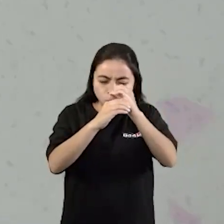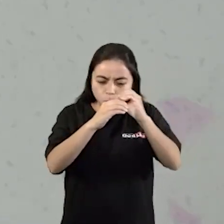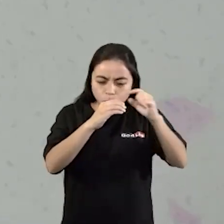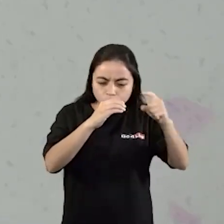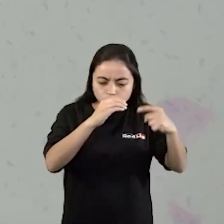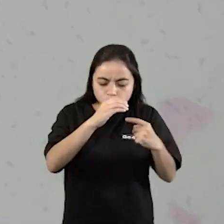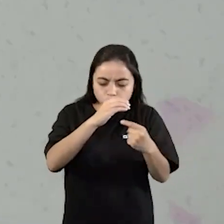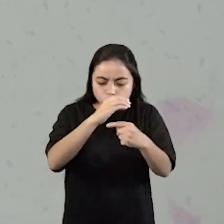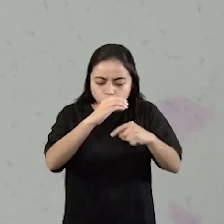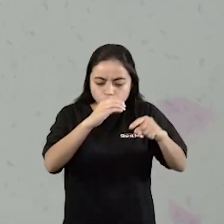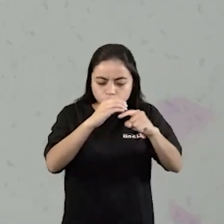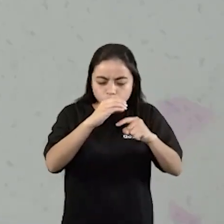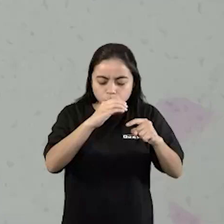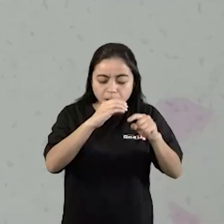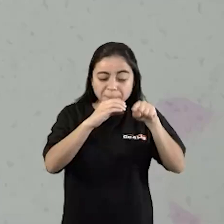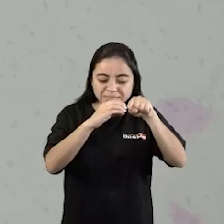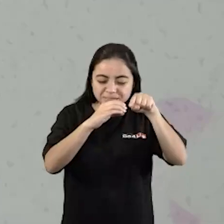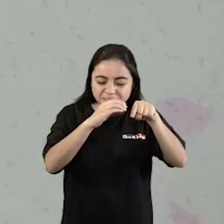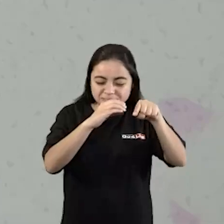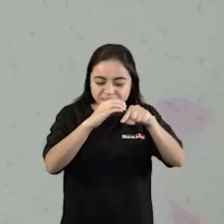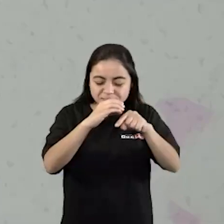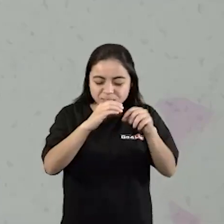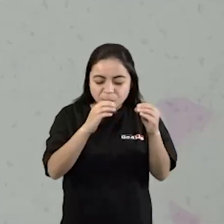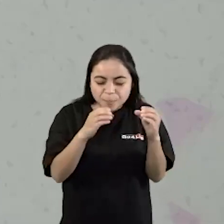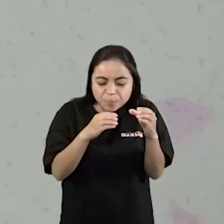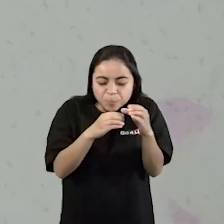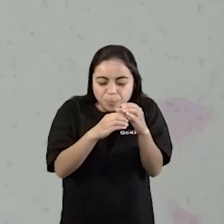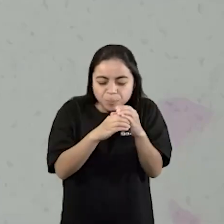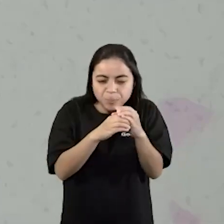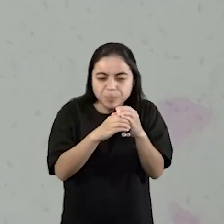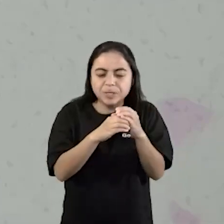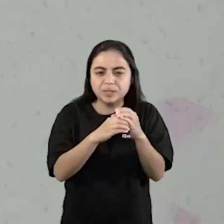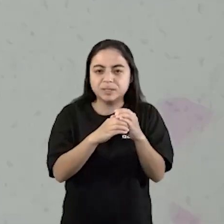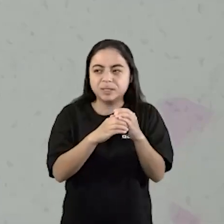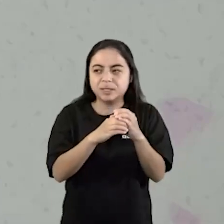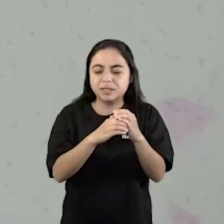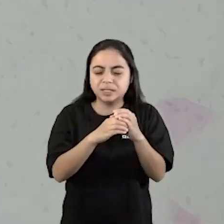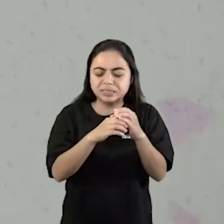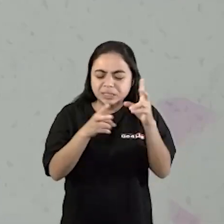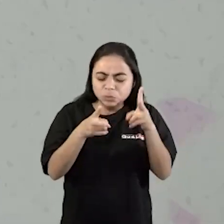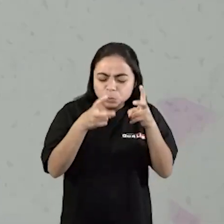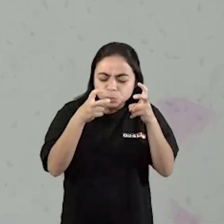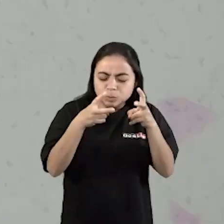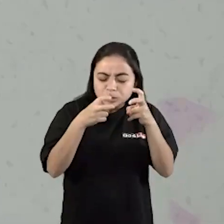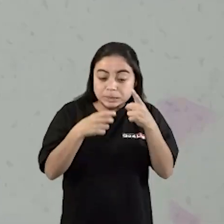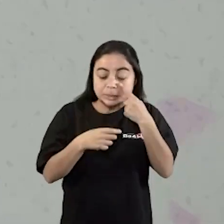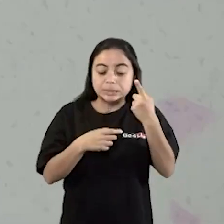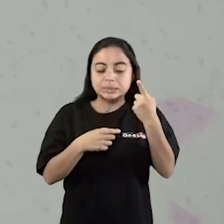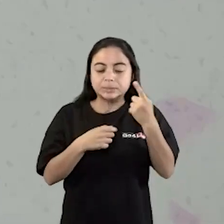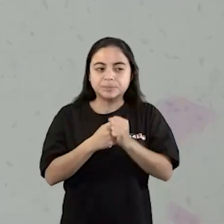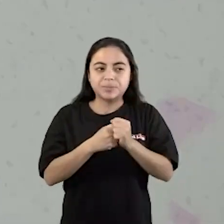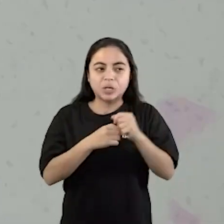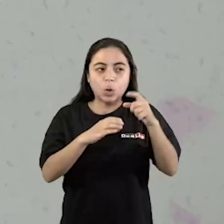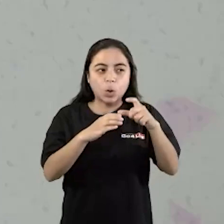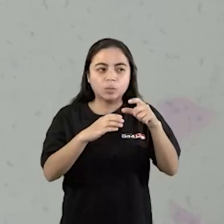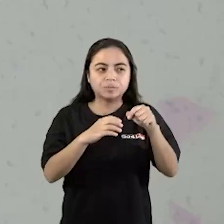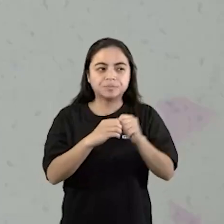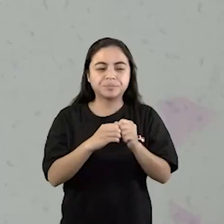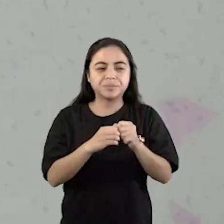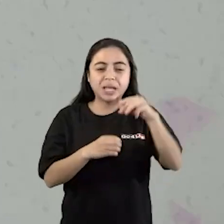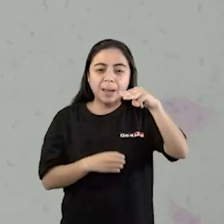ao fundo, mas essas pequenas estruturas basofílicas que chamam a atenção. Ó, aqui tem outra, que é